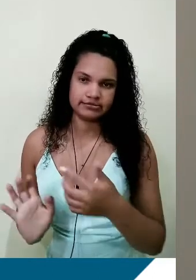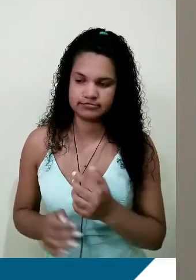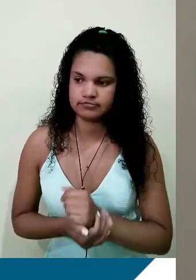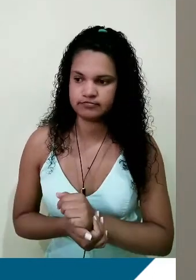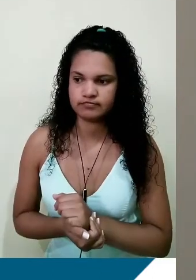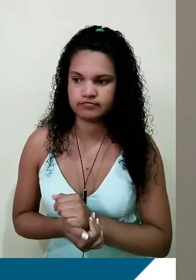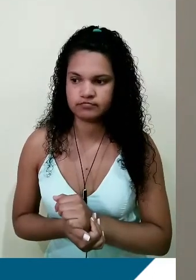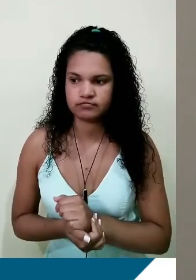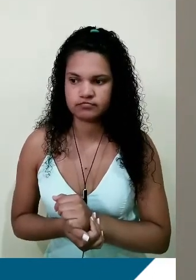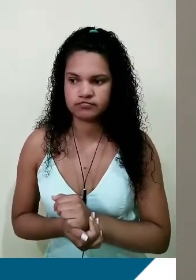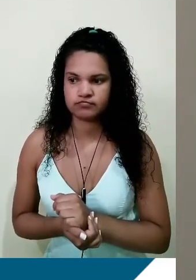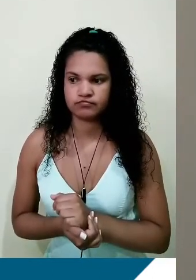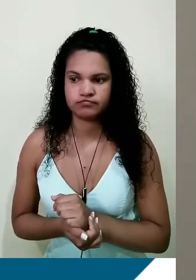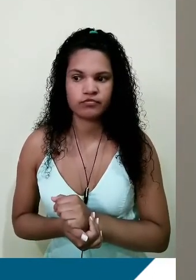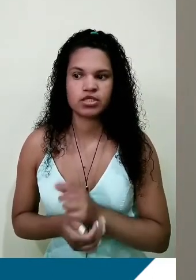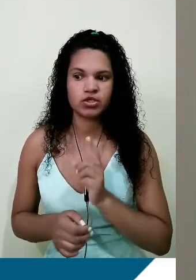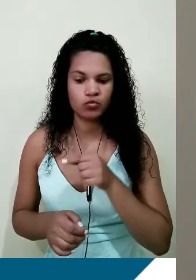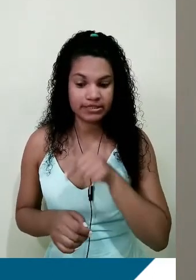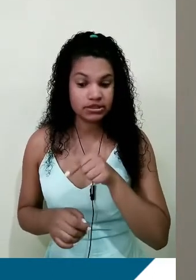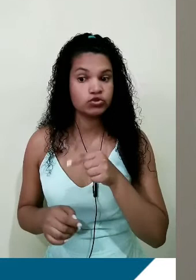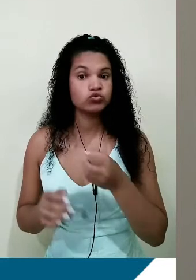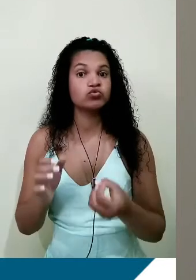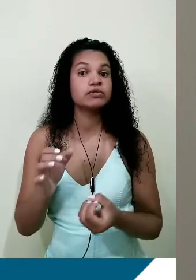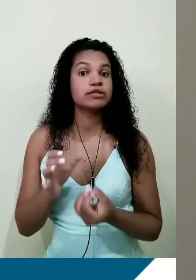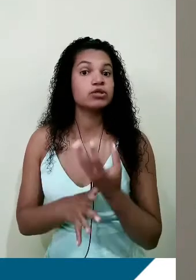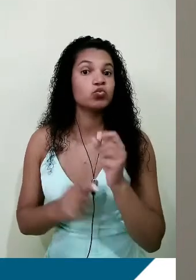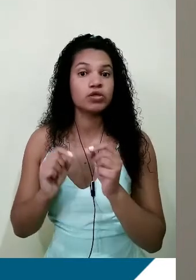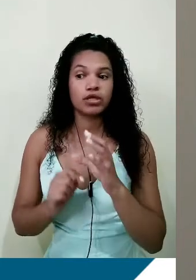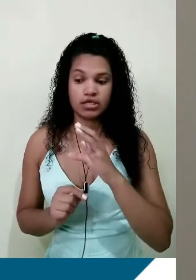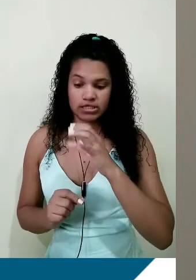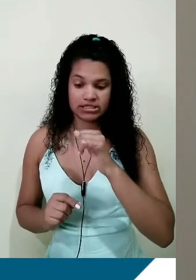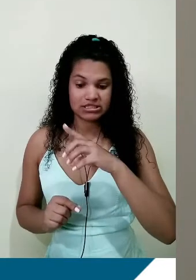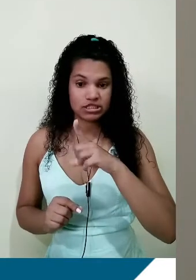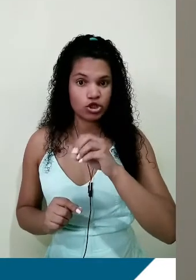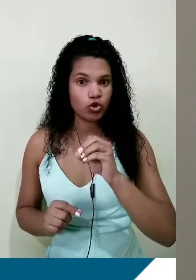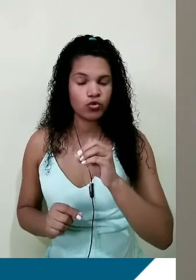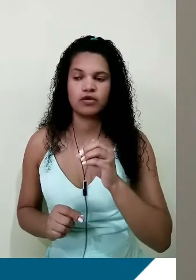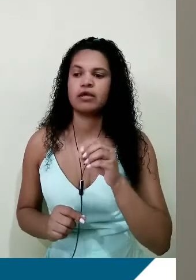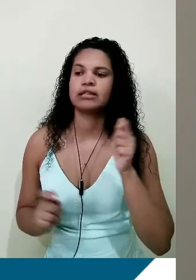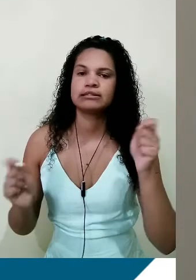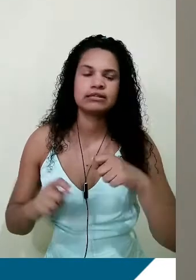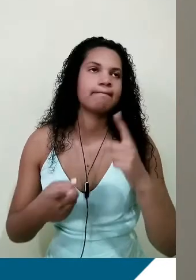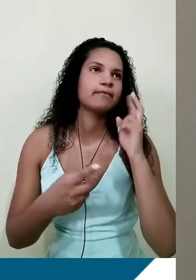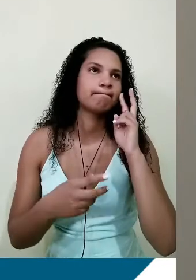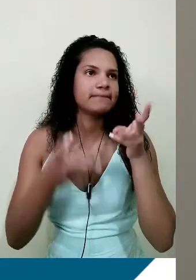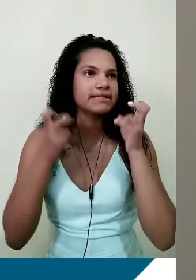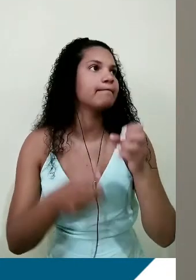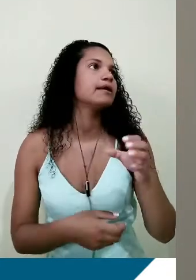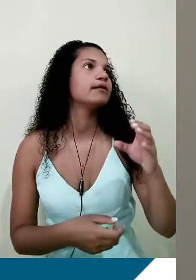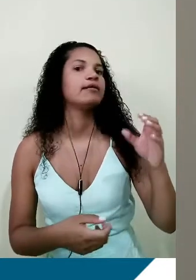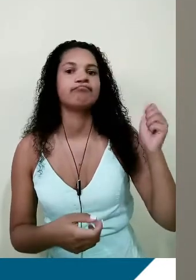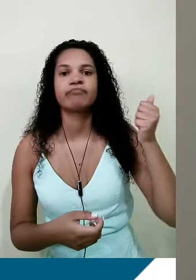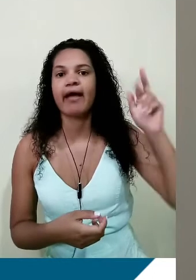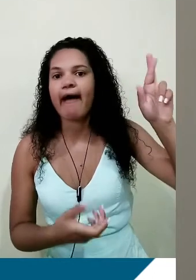E assim se forma um ciclo. A gente vê isso no ar, na água, no magma